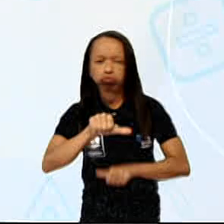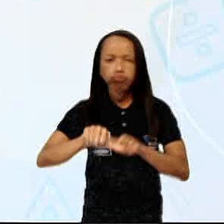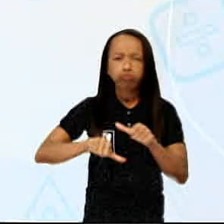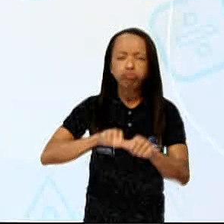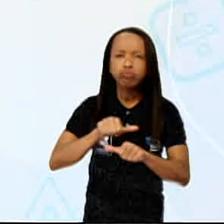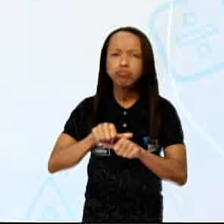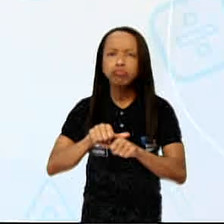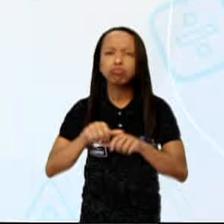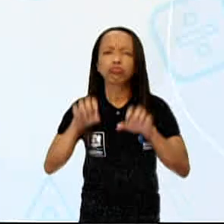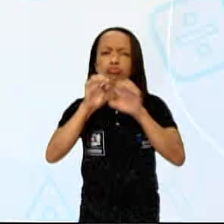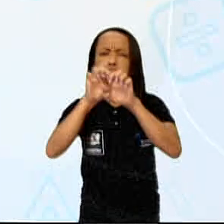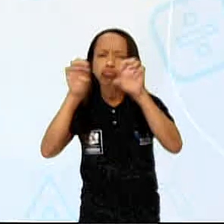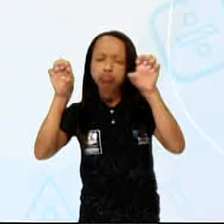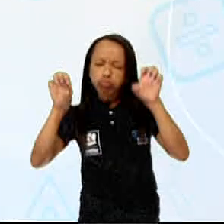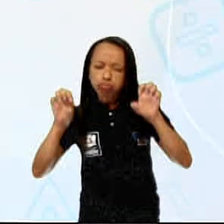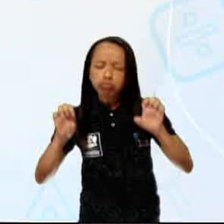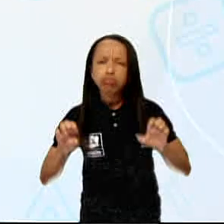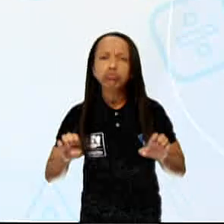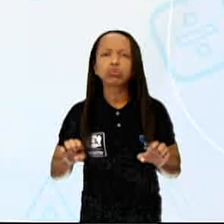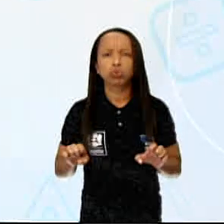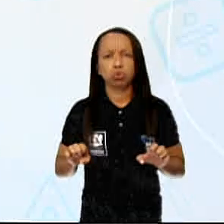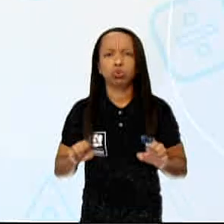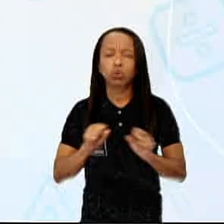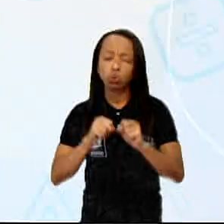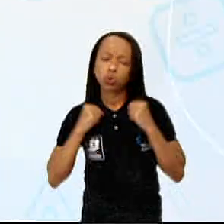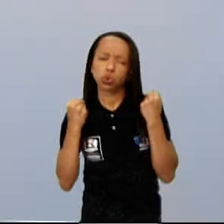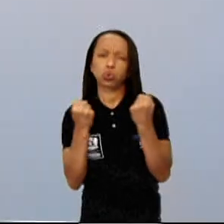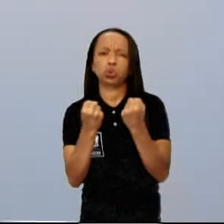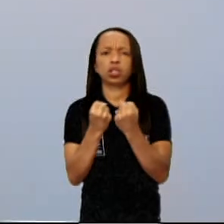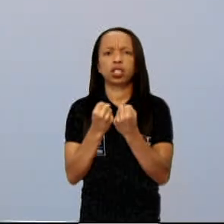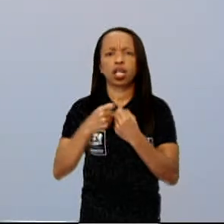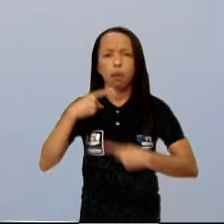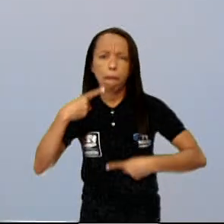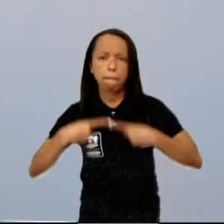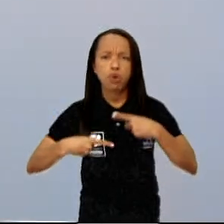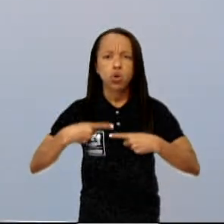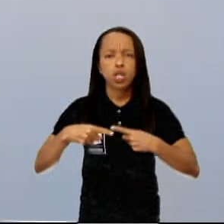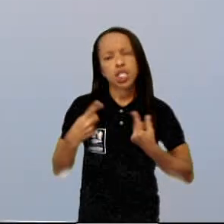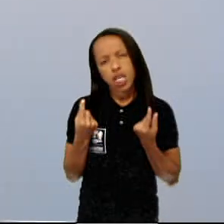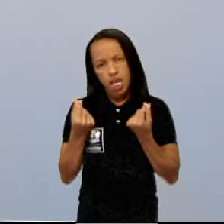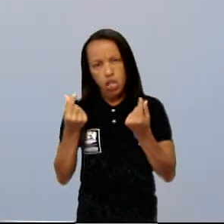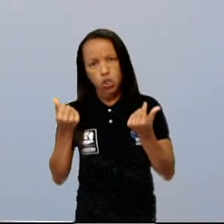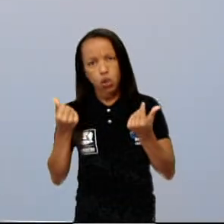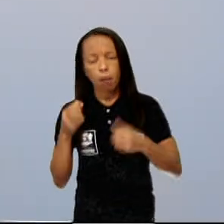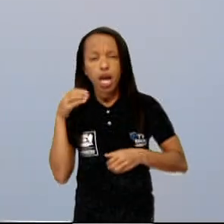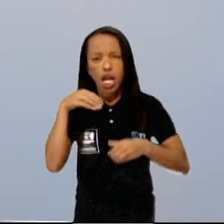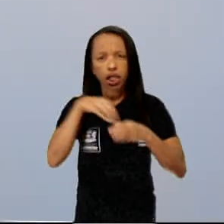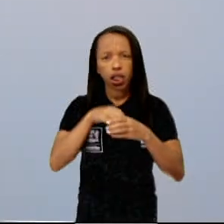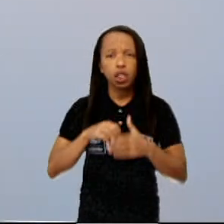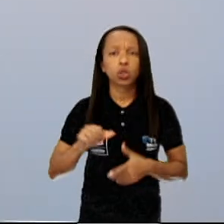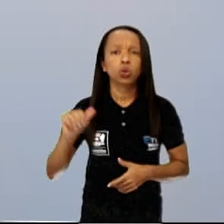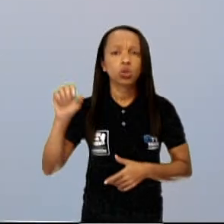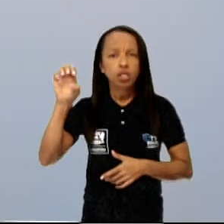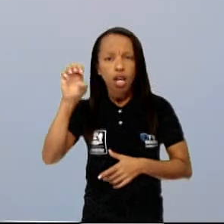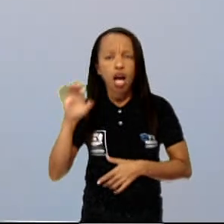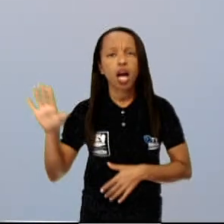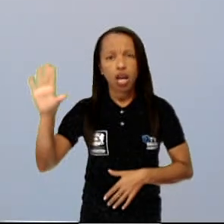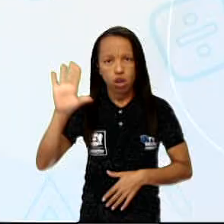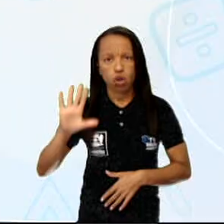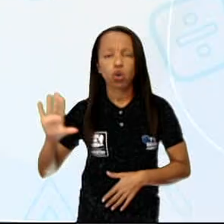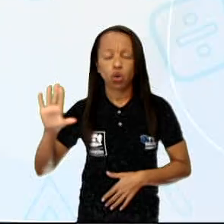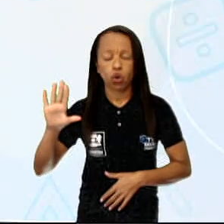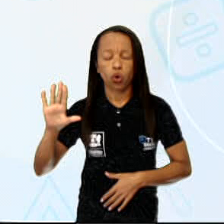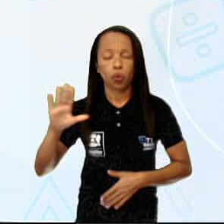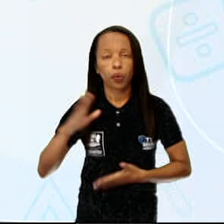de sociedade, política e economia dentro da Europa. Ok? Vamos lá. Continuando. Quando foi